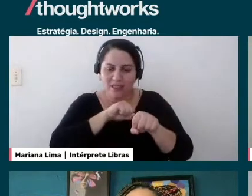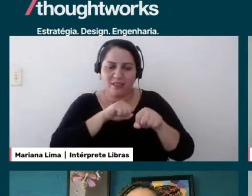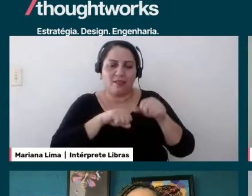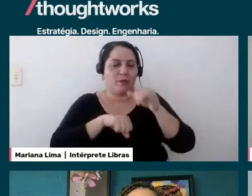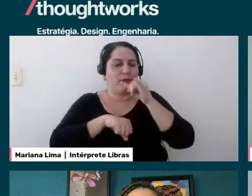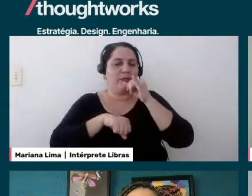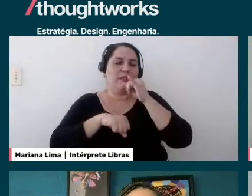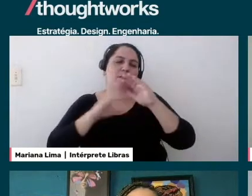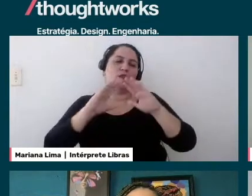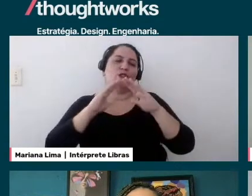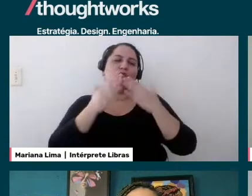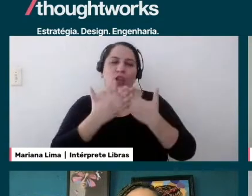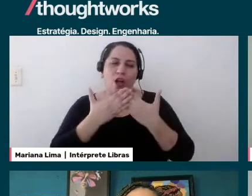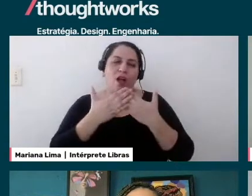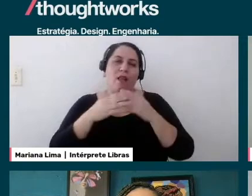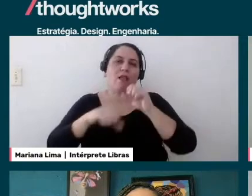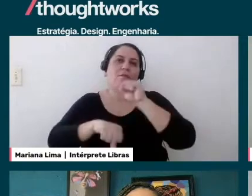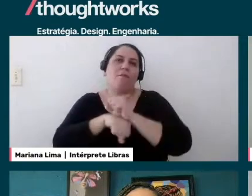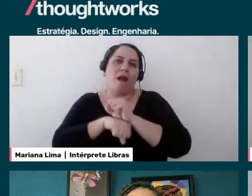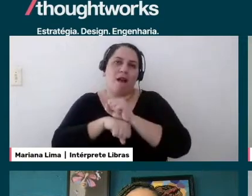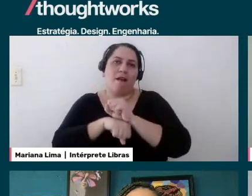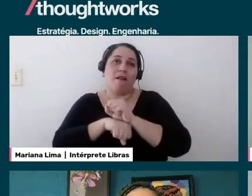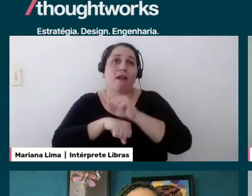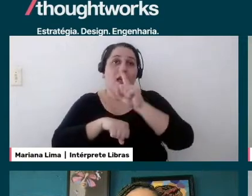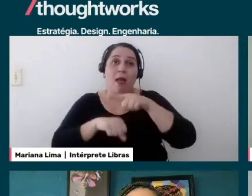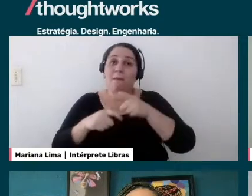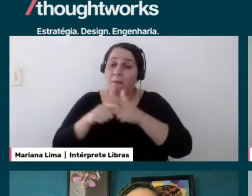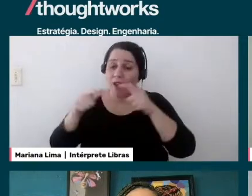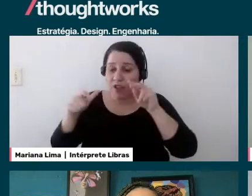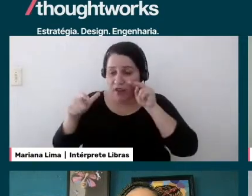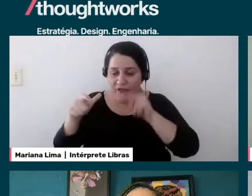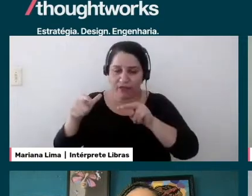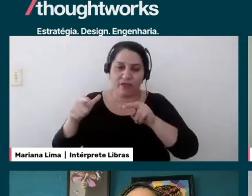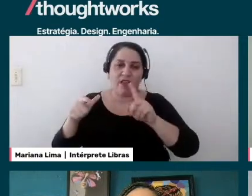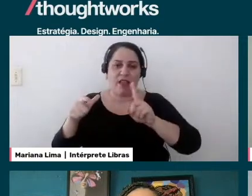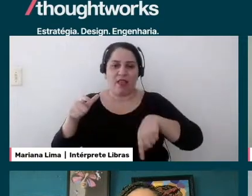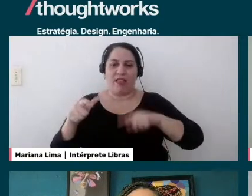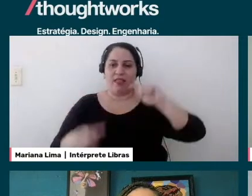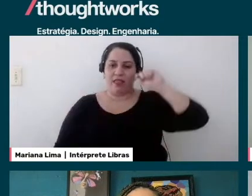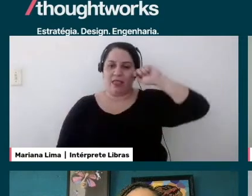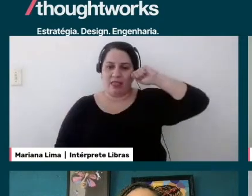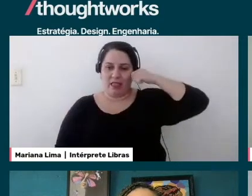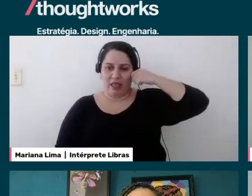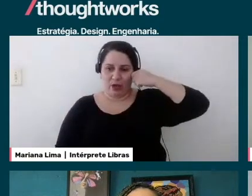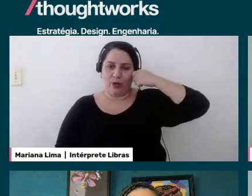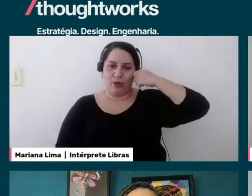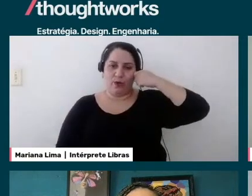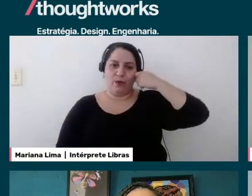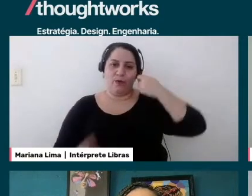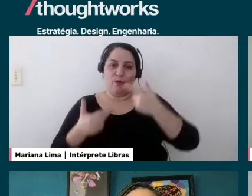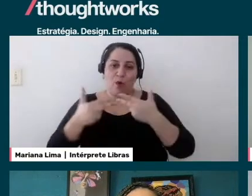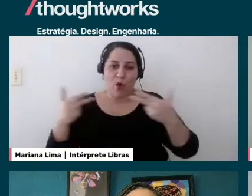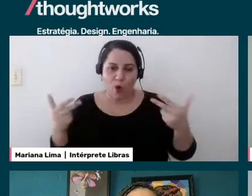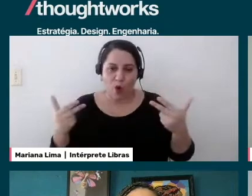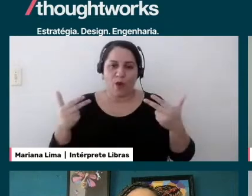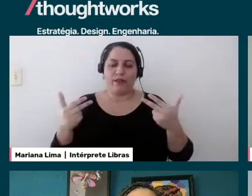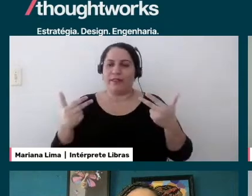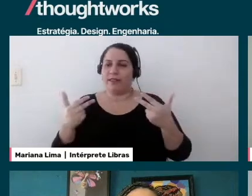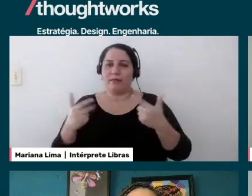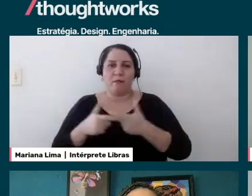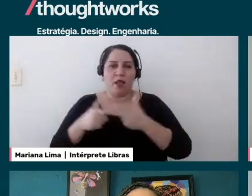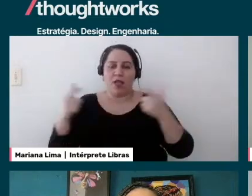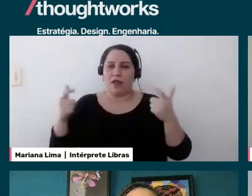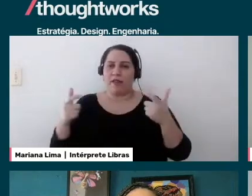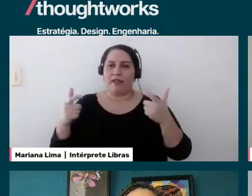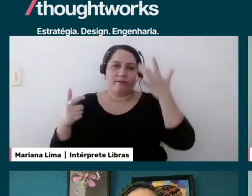ensino fundamental, ensino médio, etc., são jovens negros. Ou seja, a cada 10 pessoas que saem da escola, 7 são pessoas negras. Isso, por